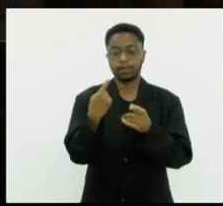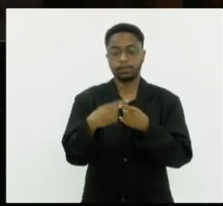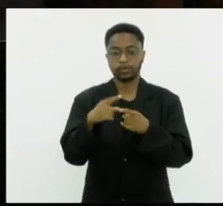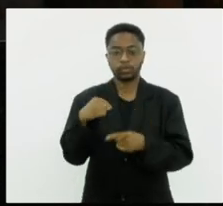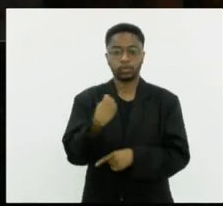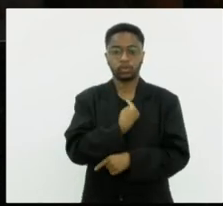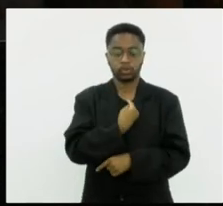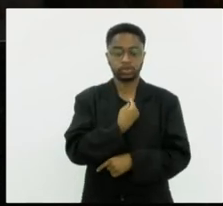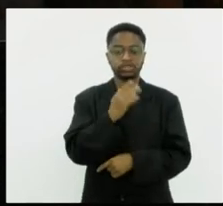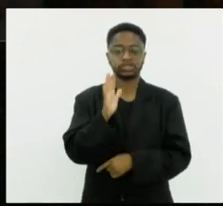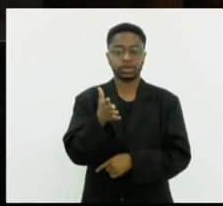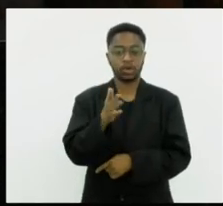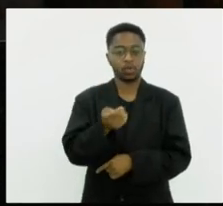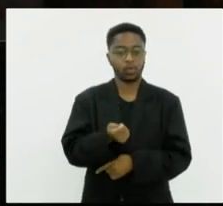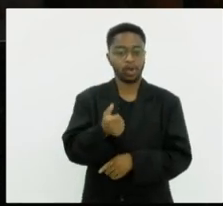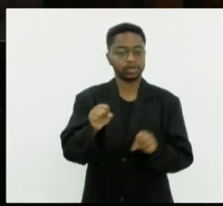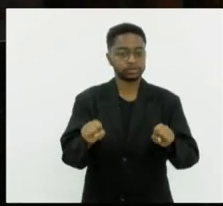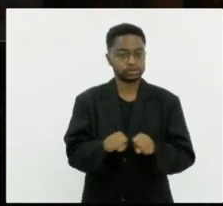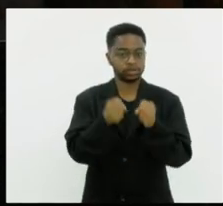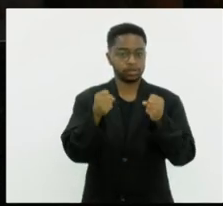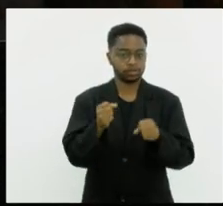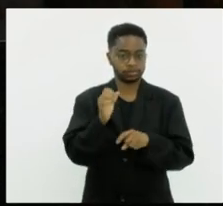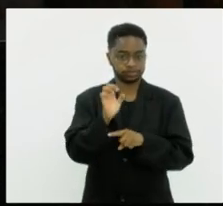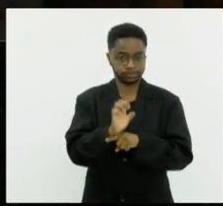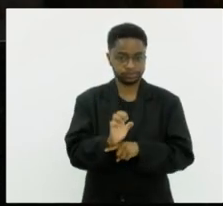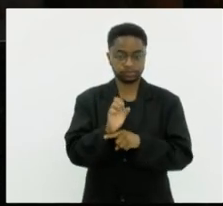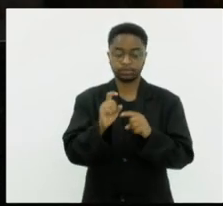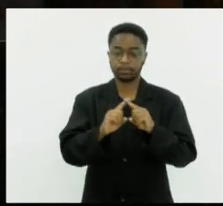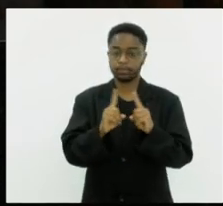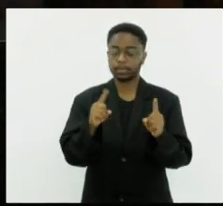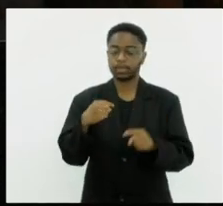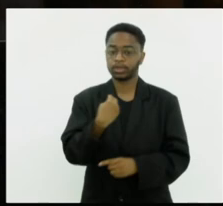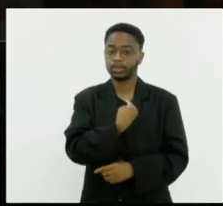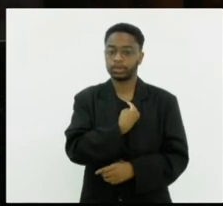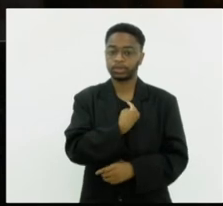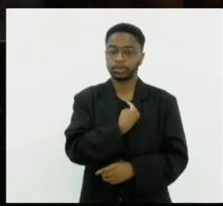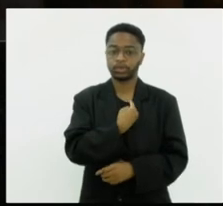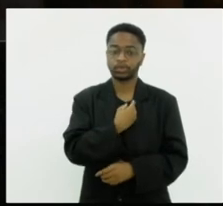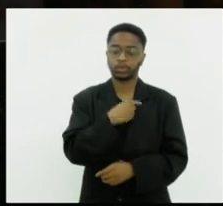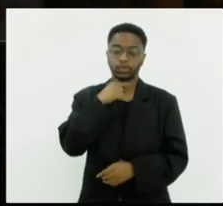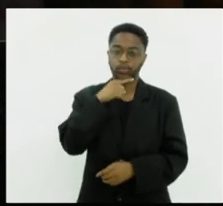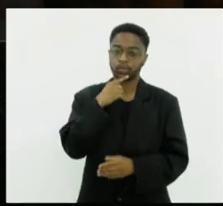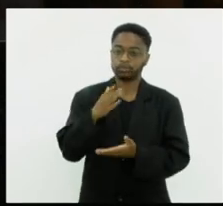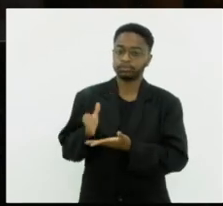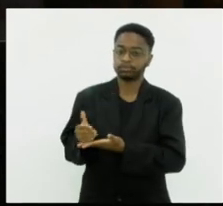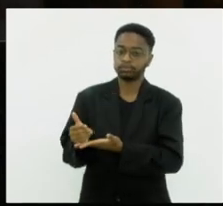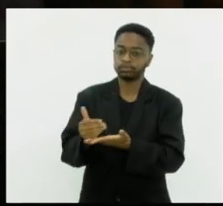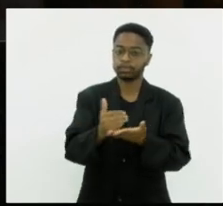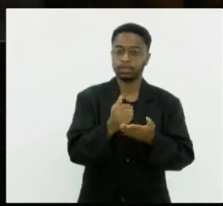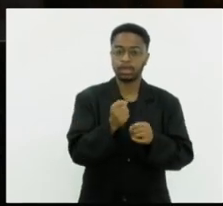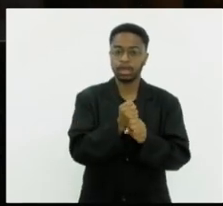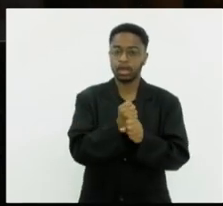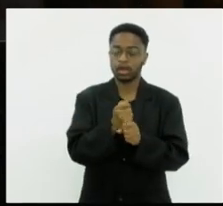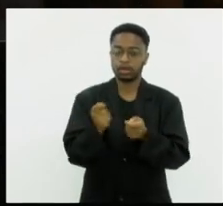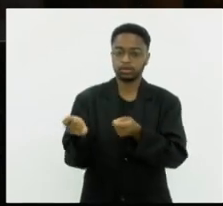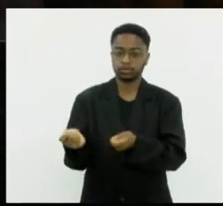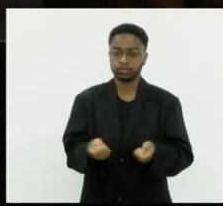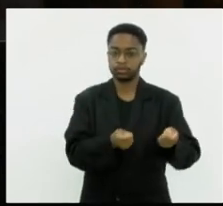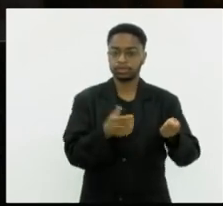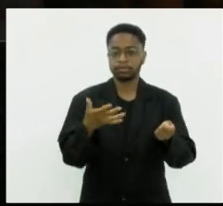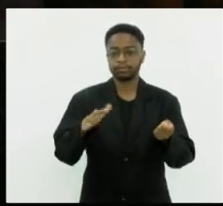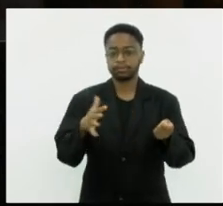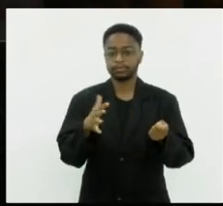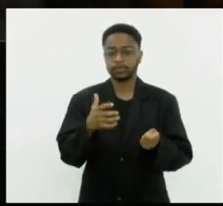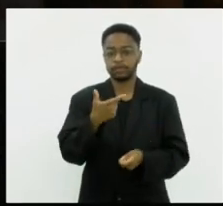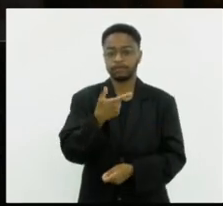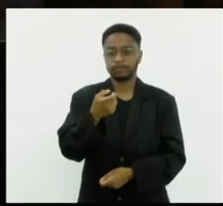de um abismo orçamentário, nós deixamos de arrecadar a cada ano uma cifra aí de cerca de